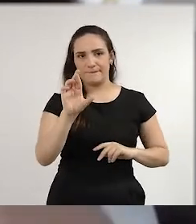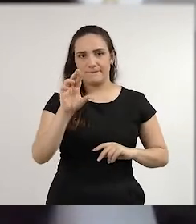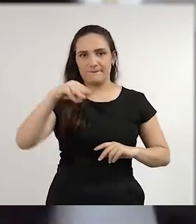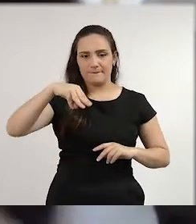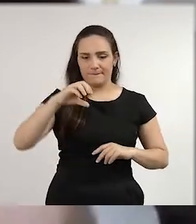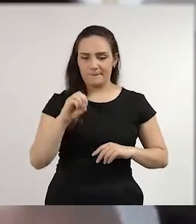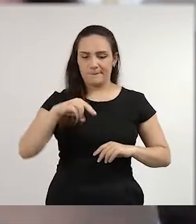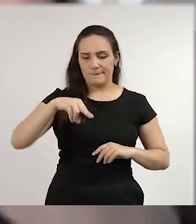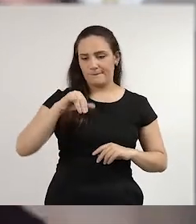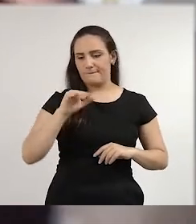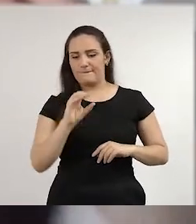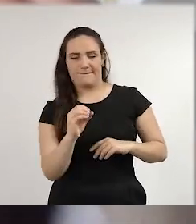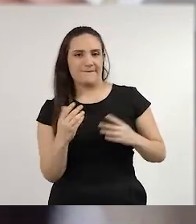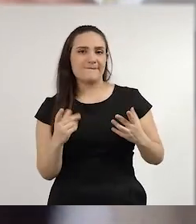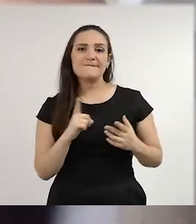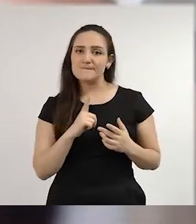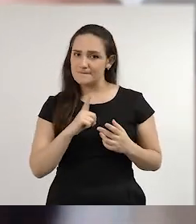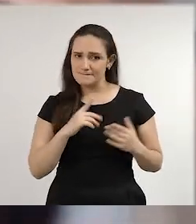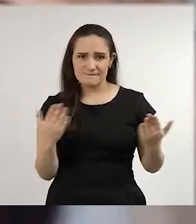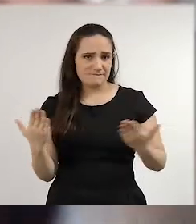essa nítida